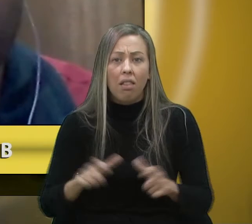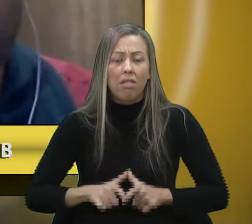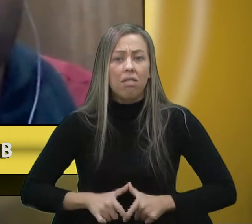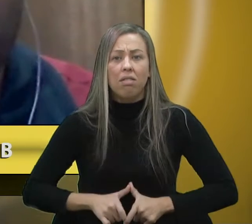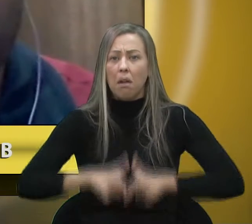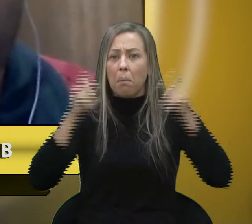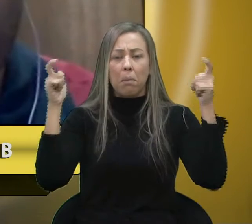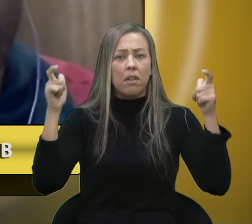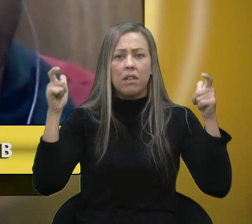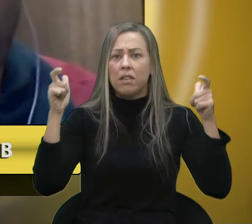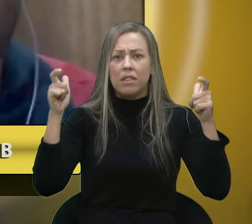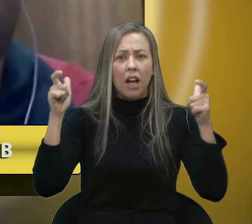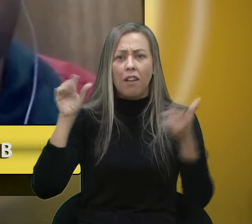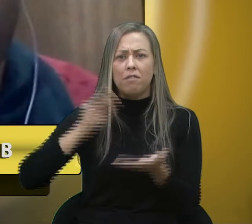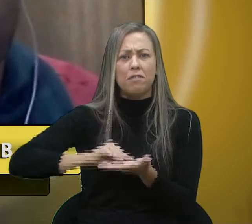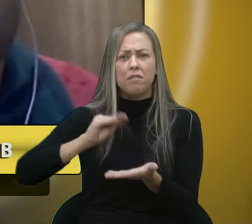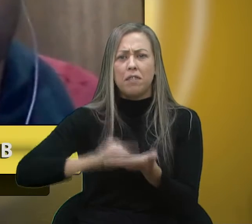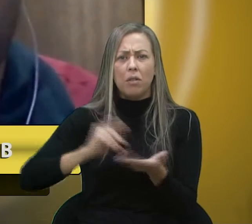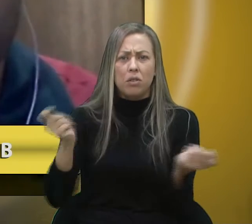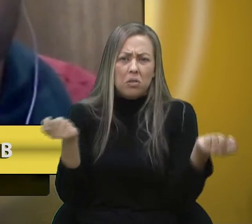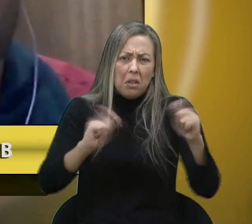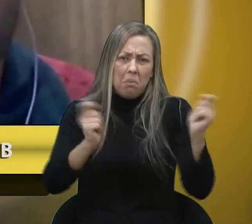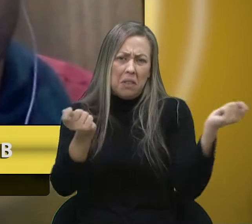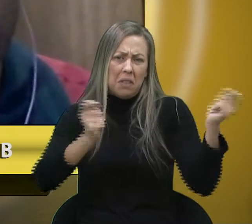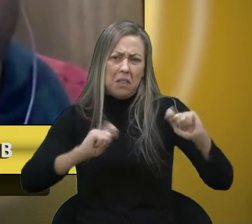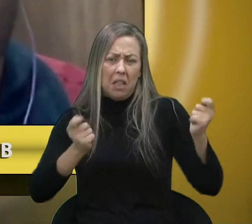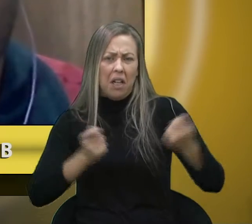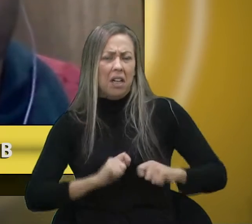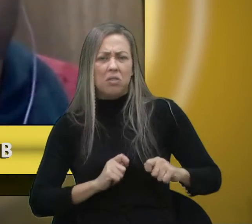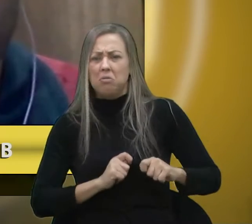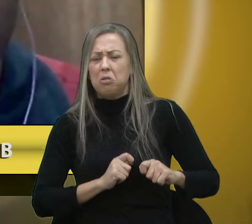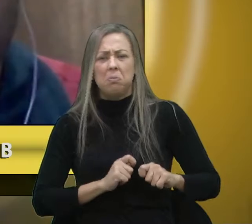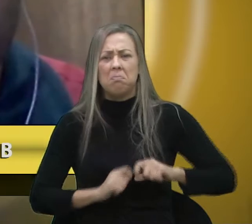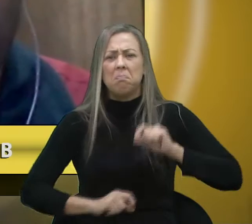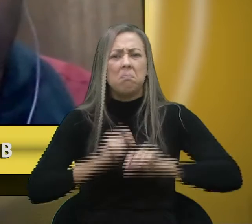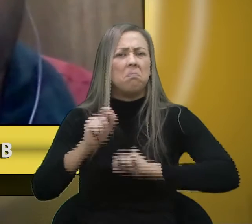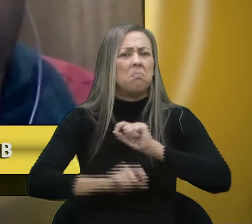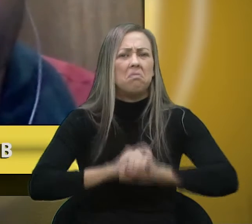tamanha a falta de capacidade e principalmente